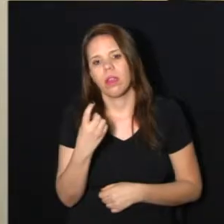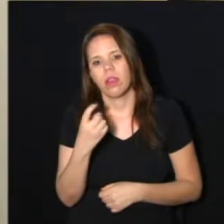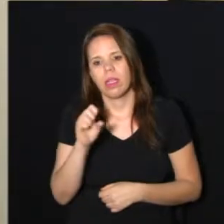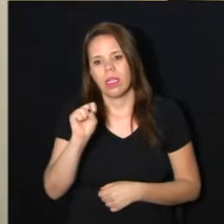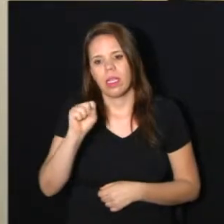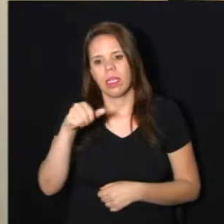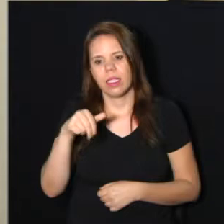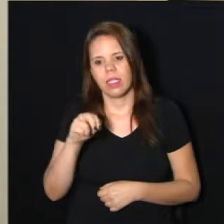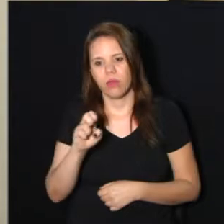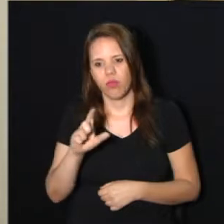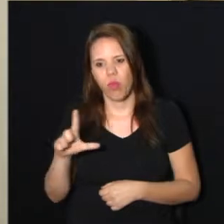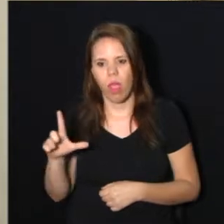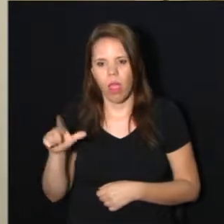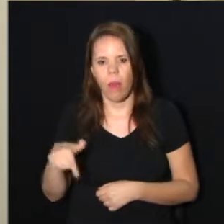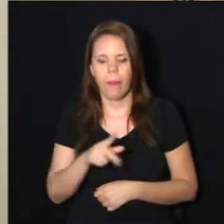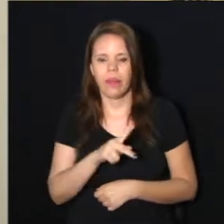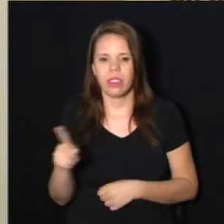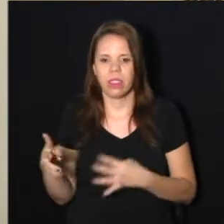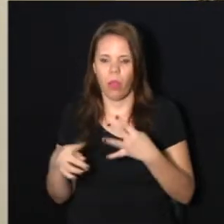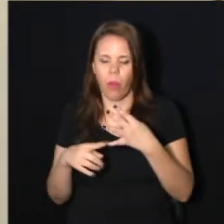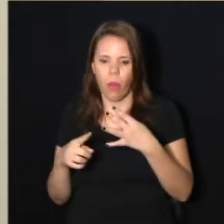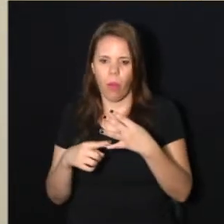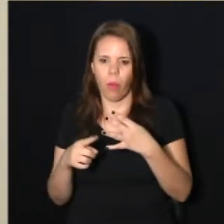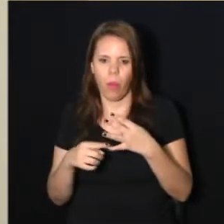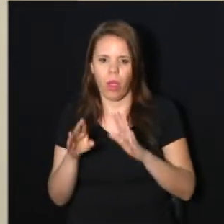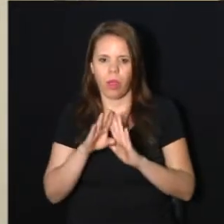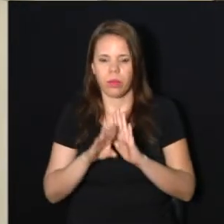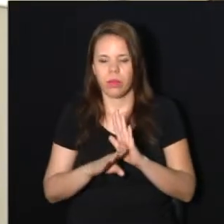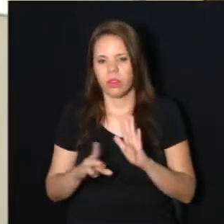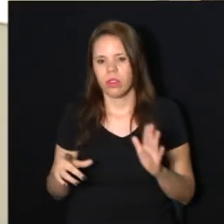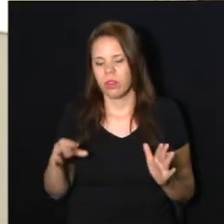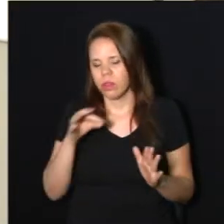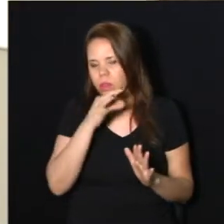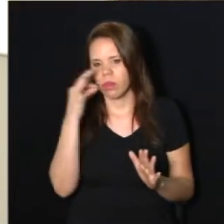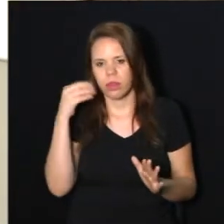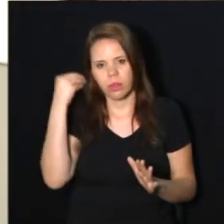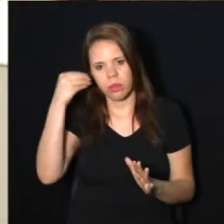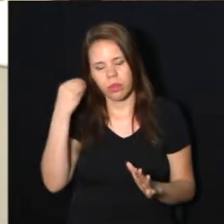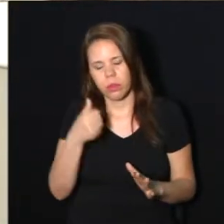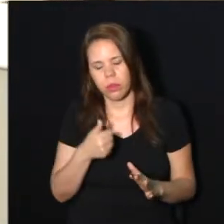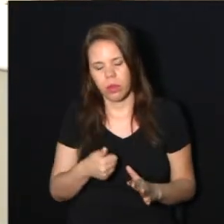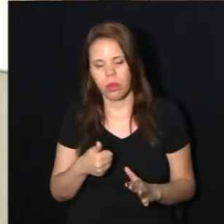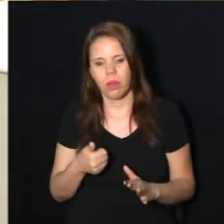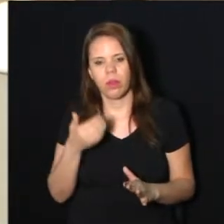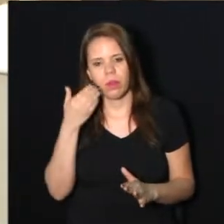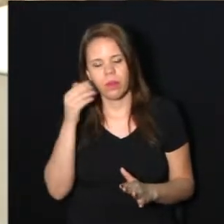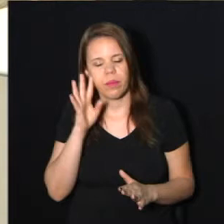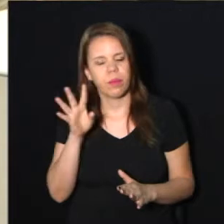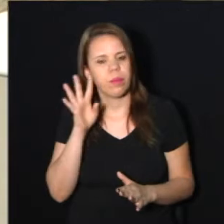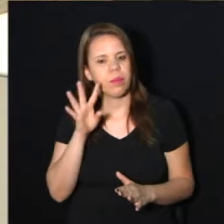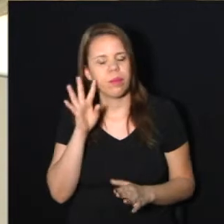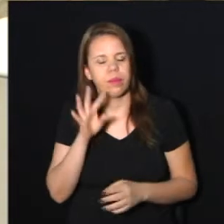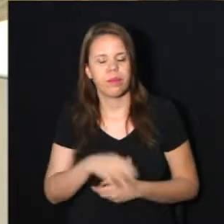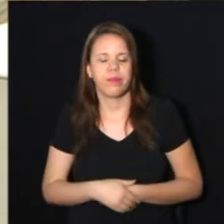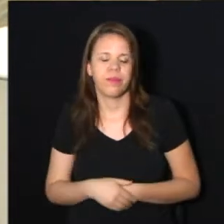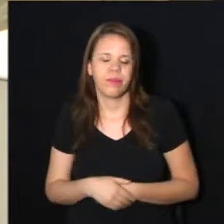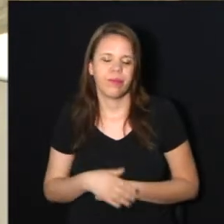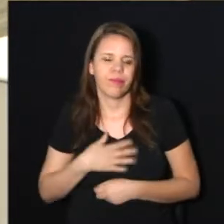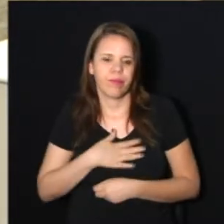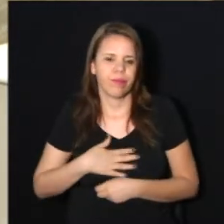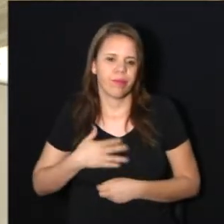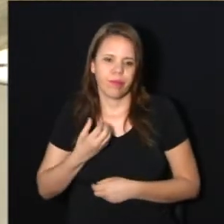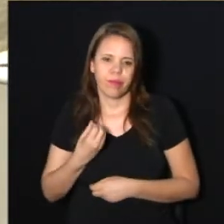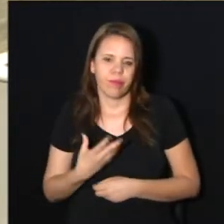Samuel, que foi o presidente da 4ª edição. A experiência foi muito legal, foi muito